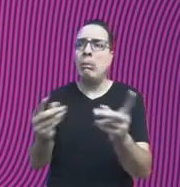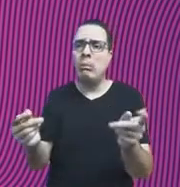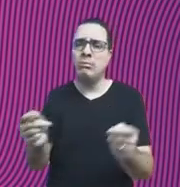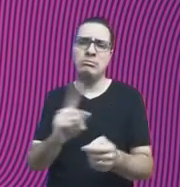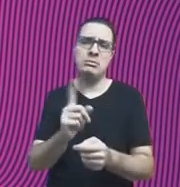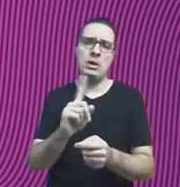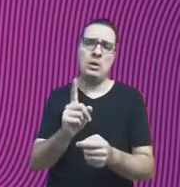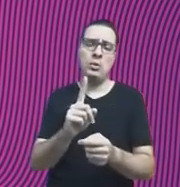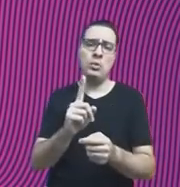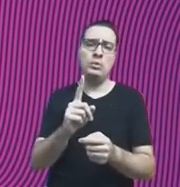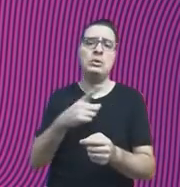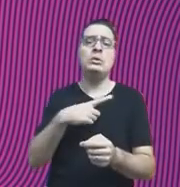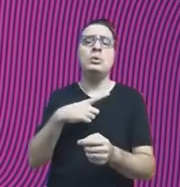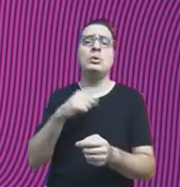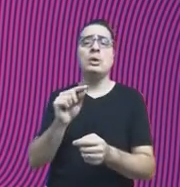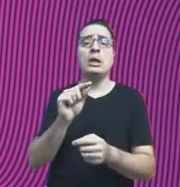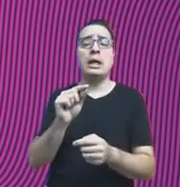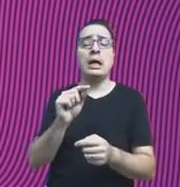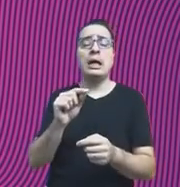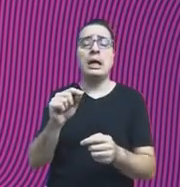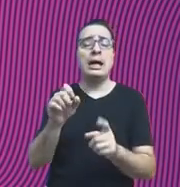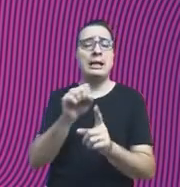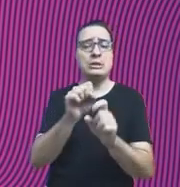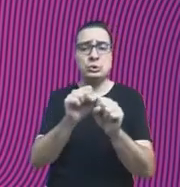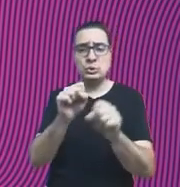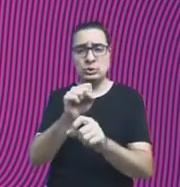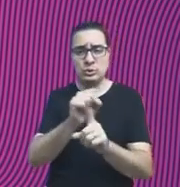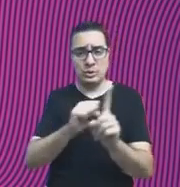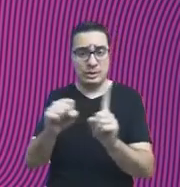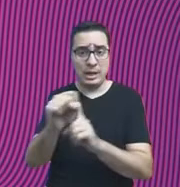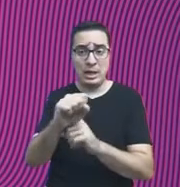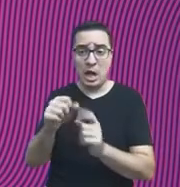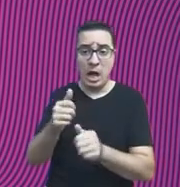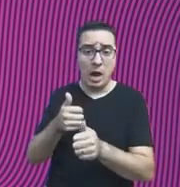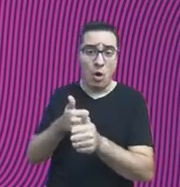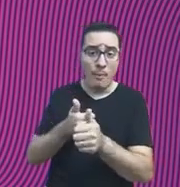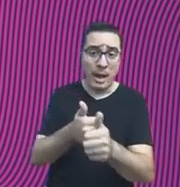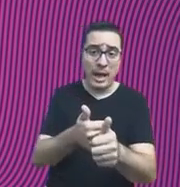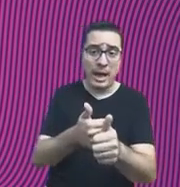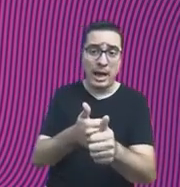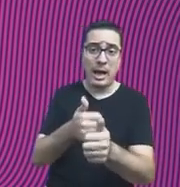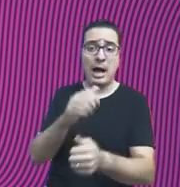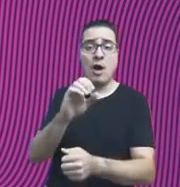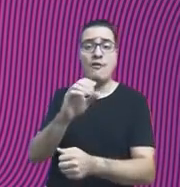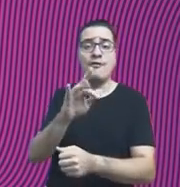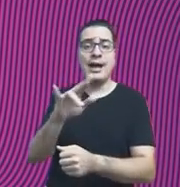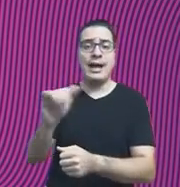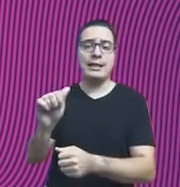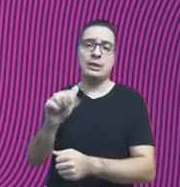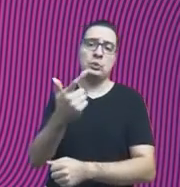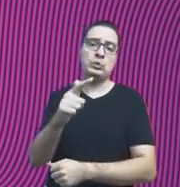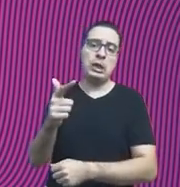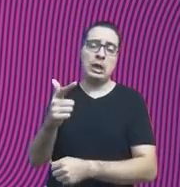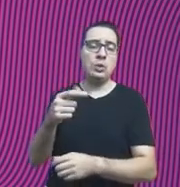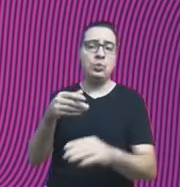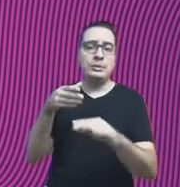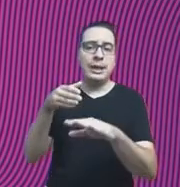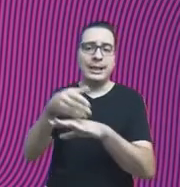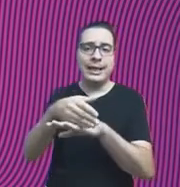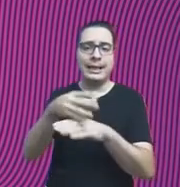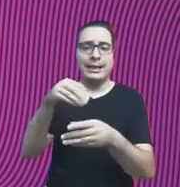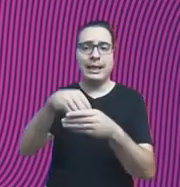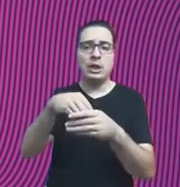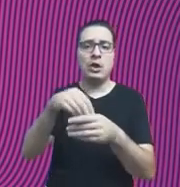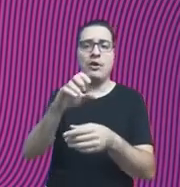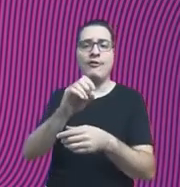que a sociedade não consegue acompanhar a oferta, não consegue entrar dentro da oferta de serviços. Então,